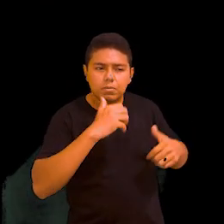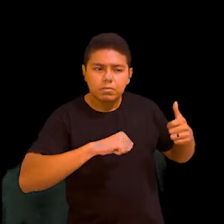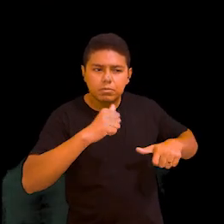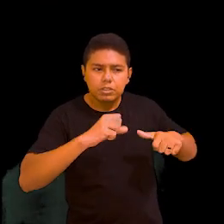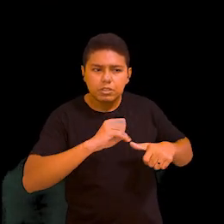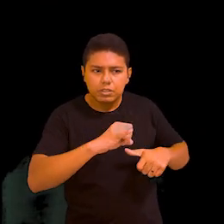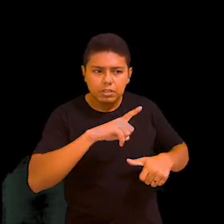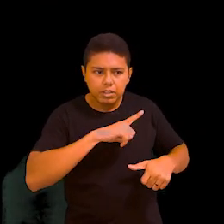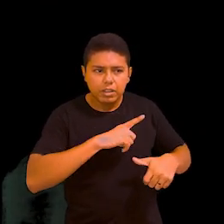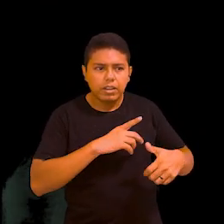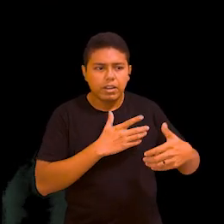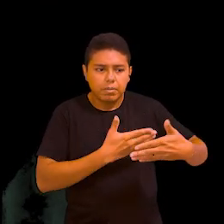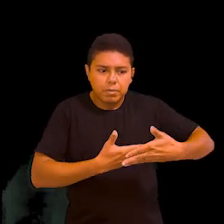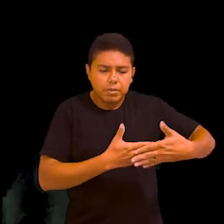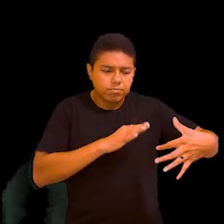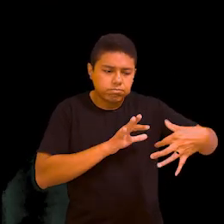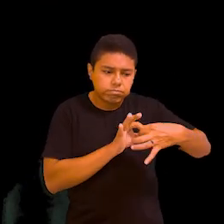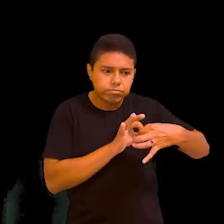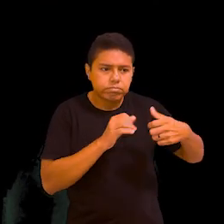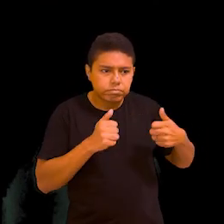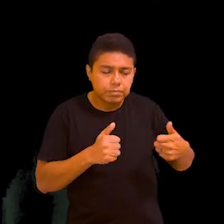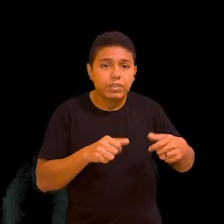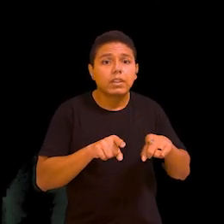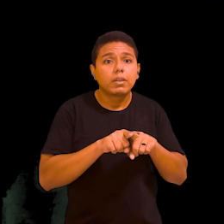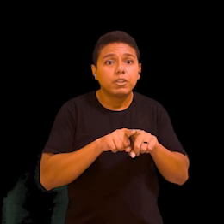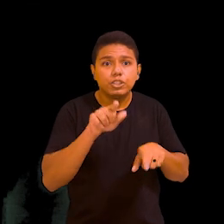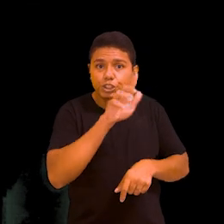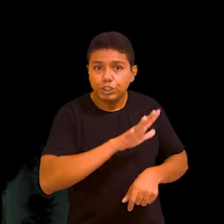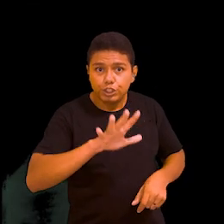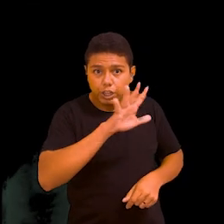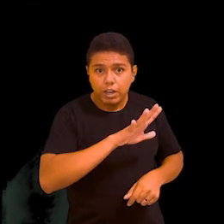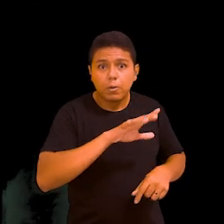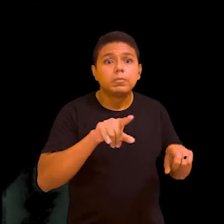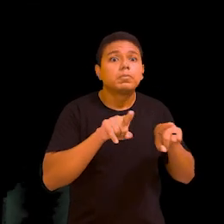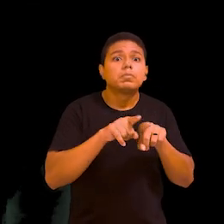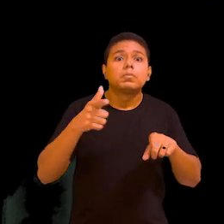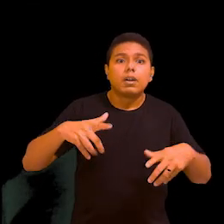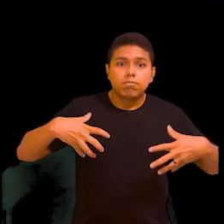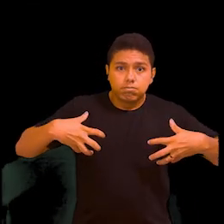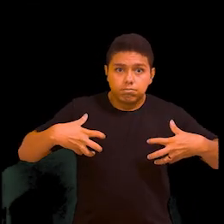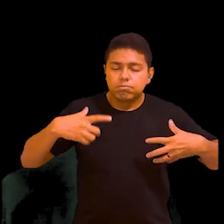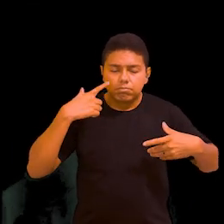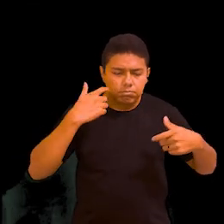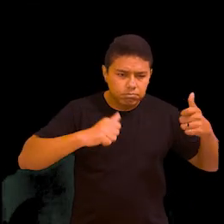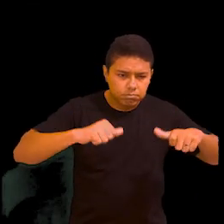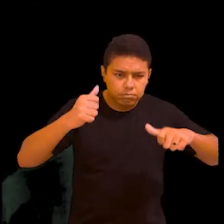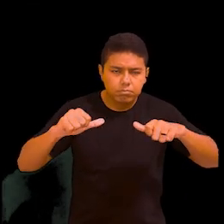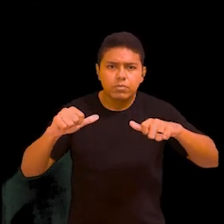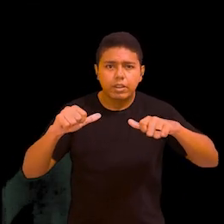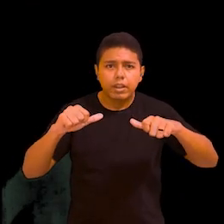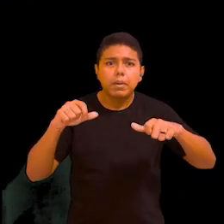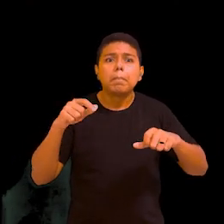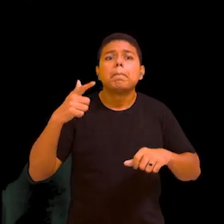a formação do vínculo com o seu filho ou filha, observar o estado geral, examinar as